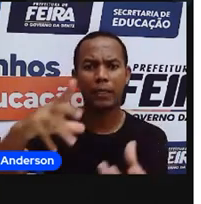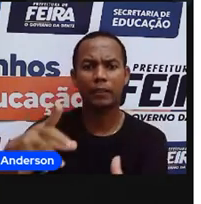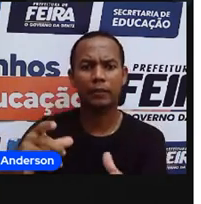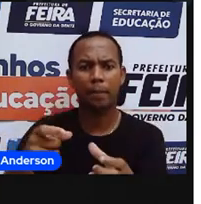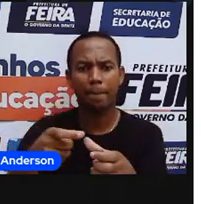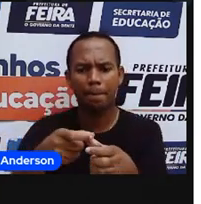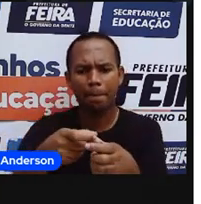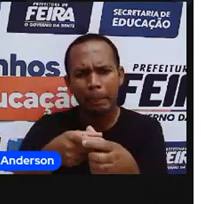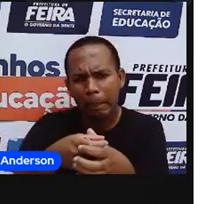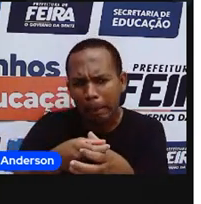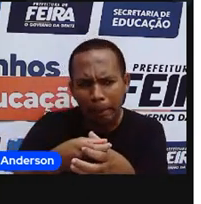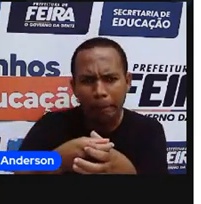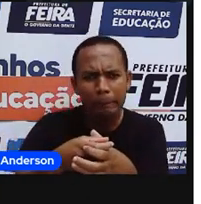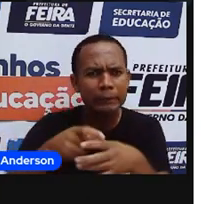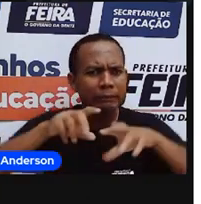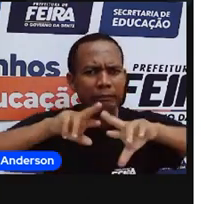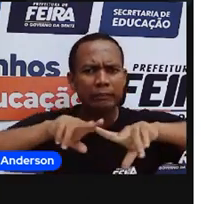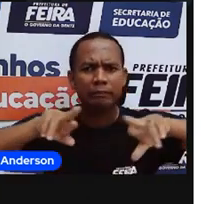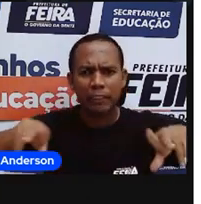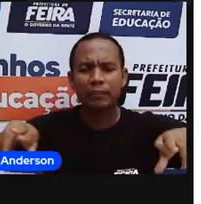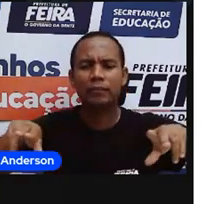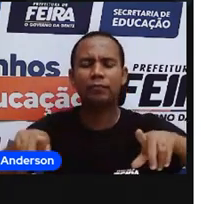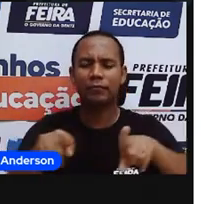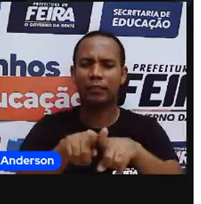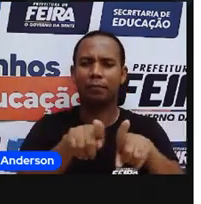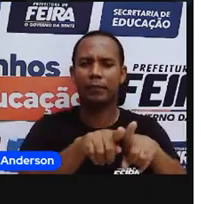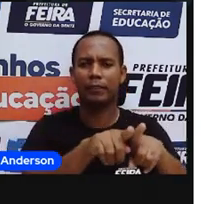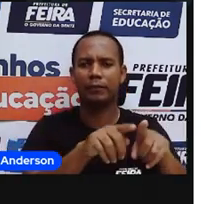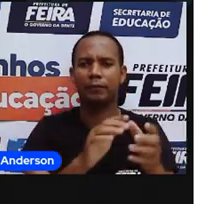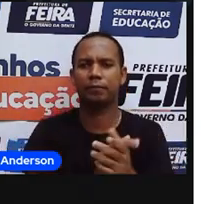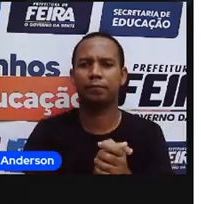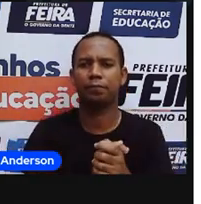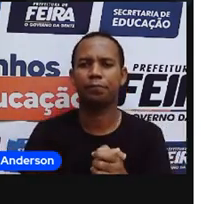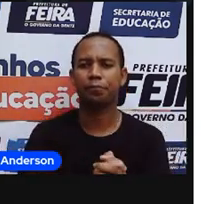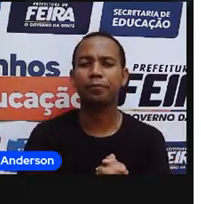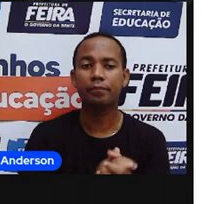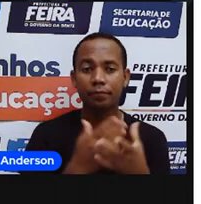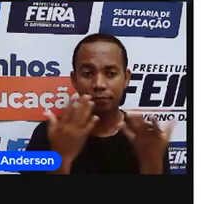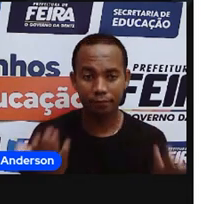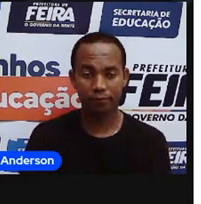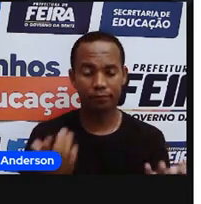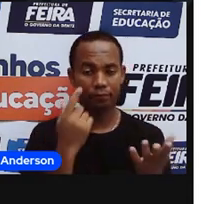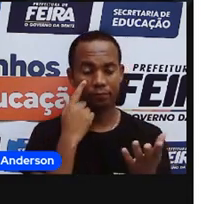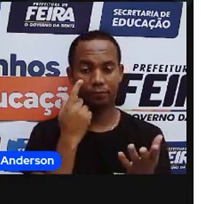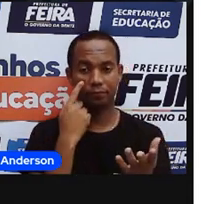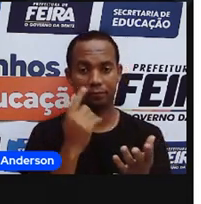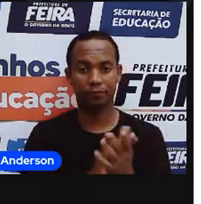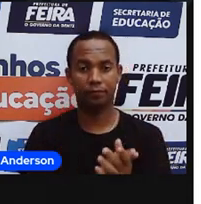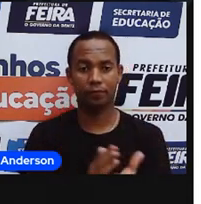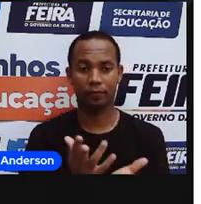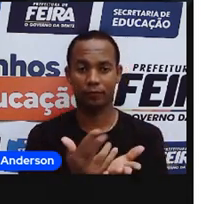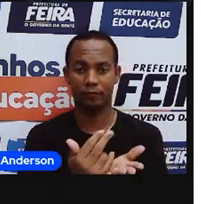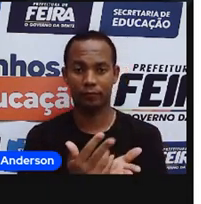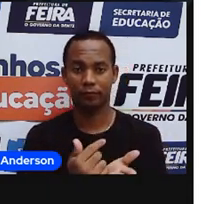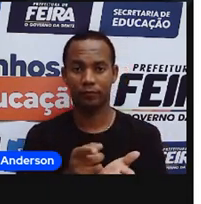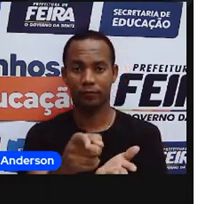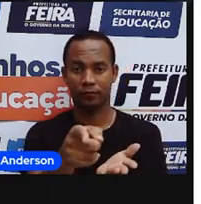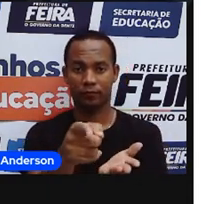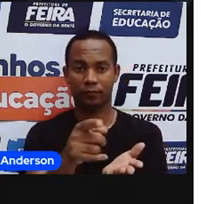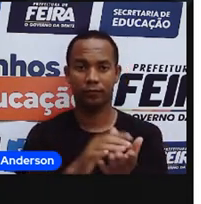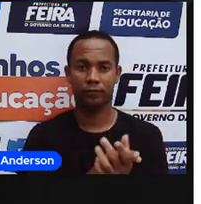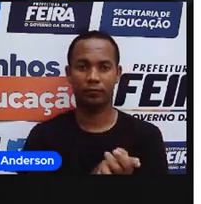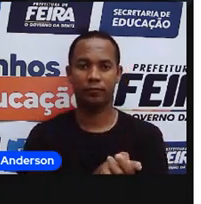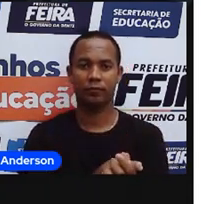porque ele era muito pequitico, e aí foi considerado um planeta anão, e Sedna entra no lugar. Essa imagem aí é de Sedna. Seja